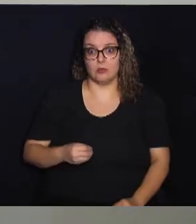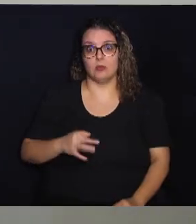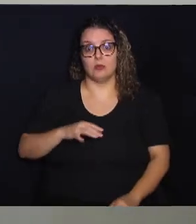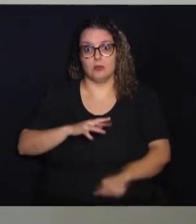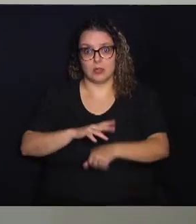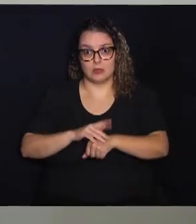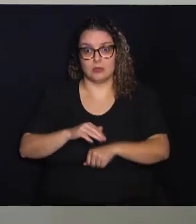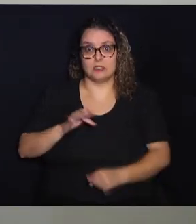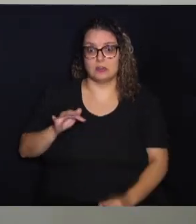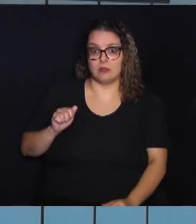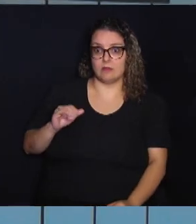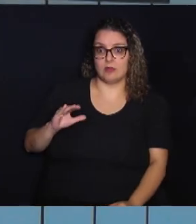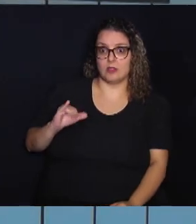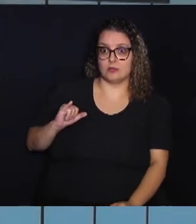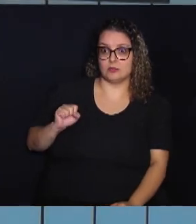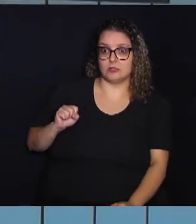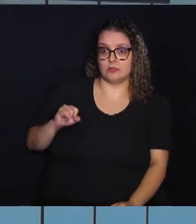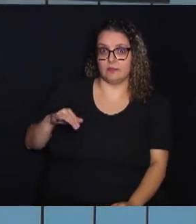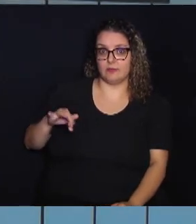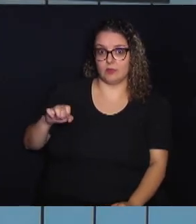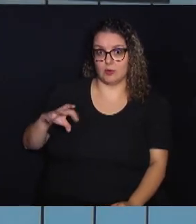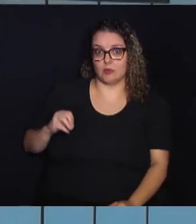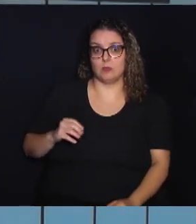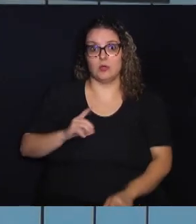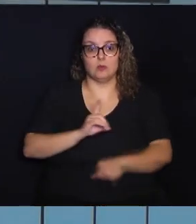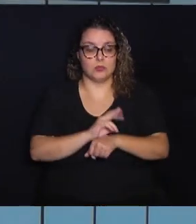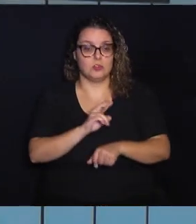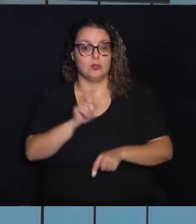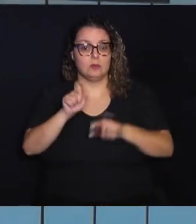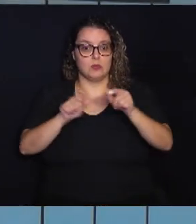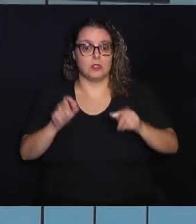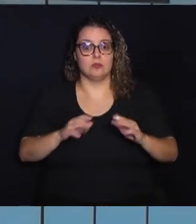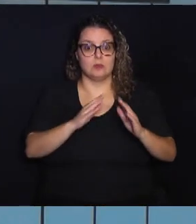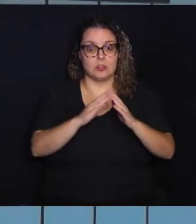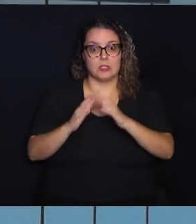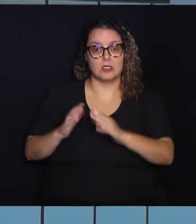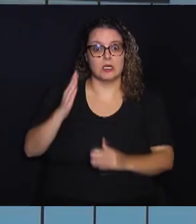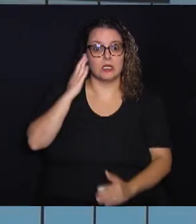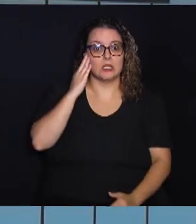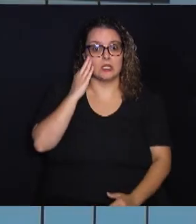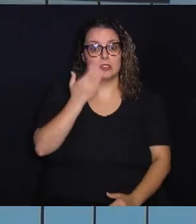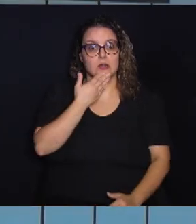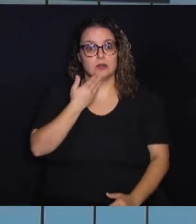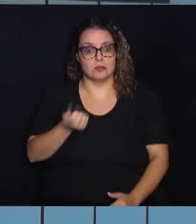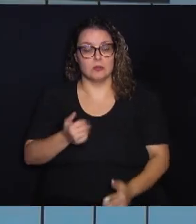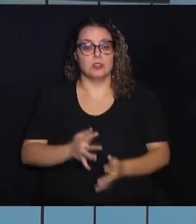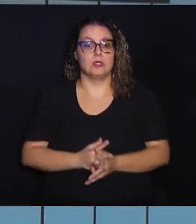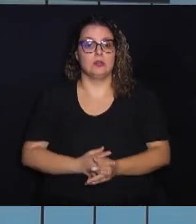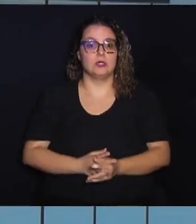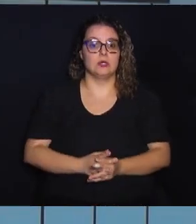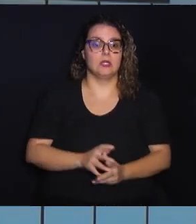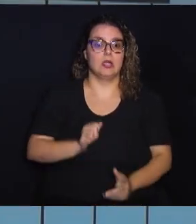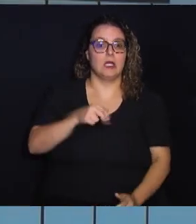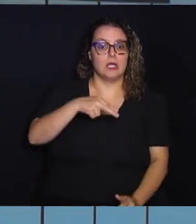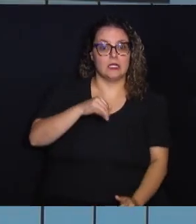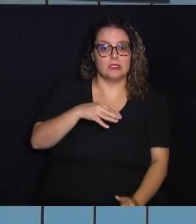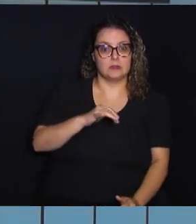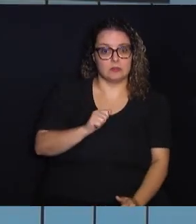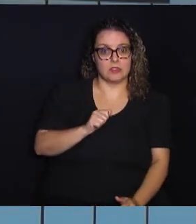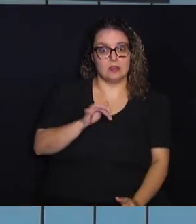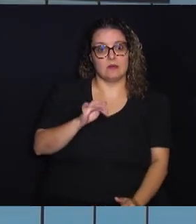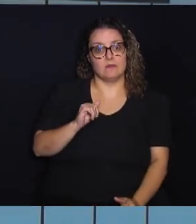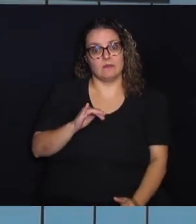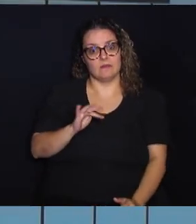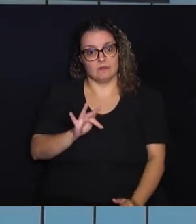falciforme. Doutora, só para o pessoal que está em casa entender melhor, né? A anemia falciforme, ela é